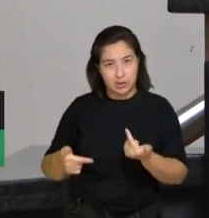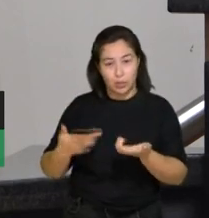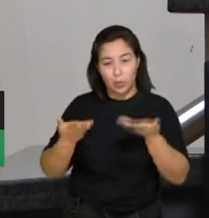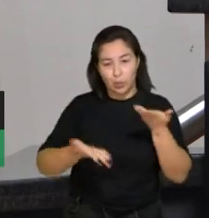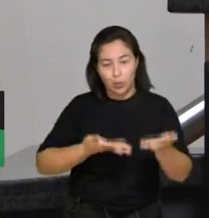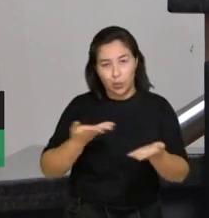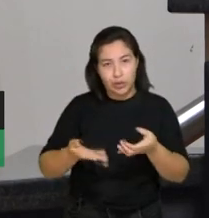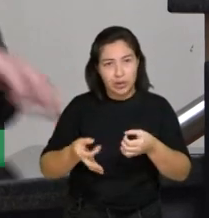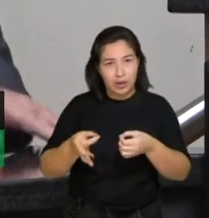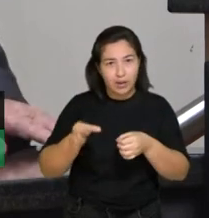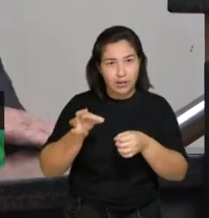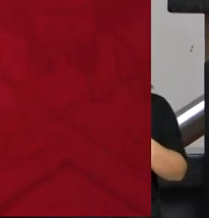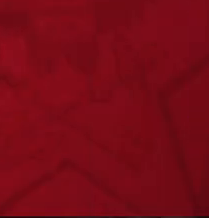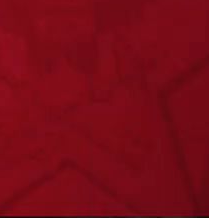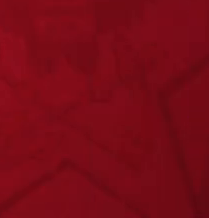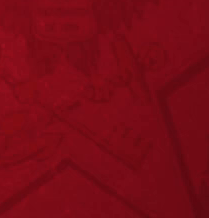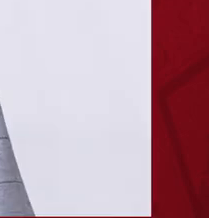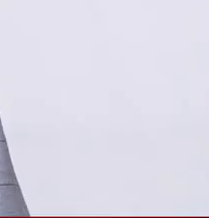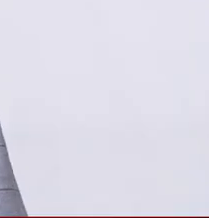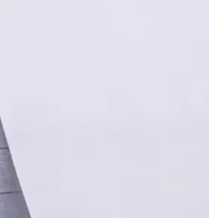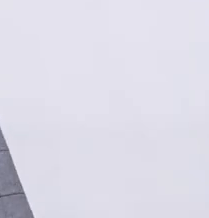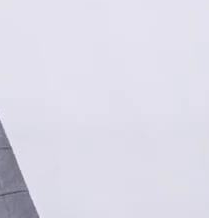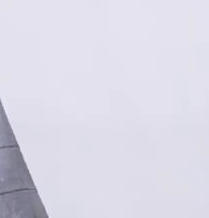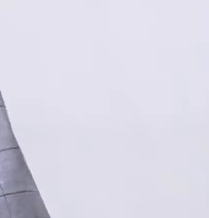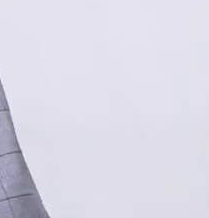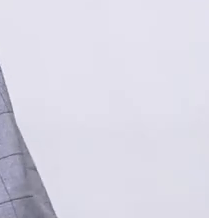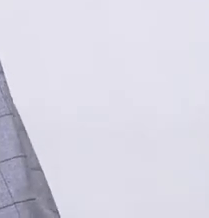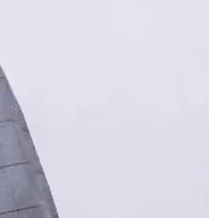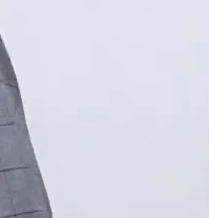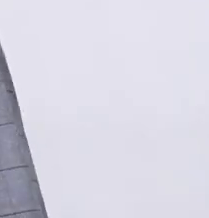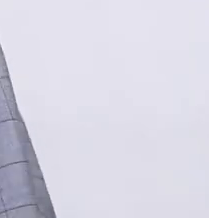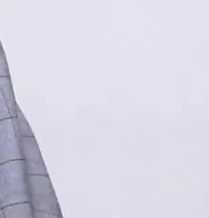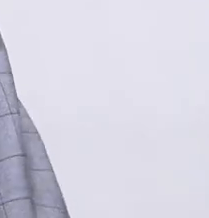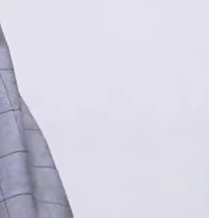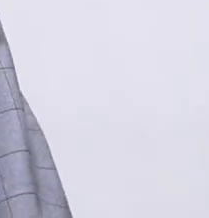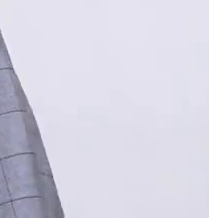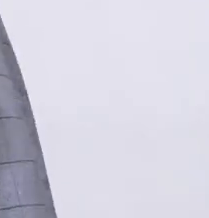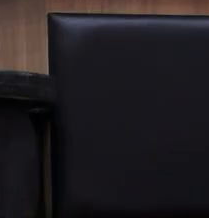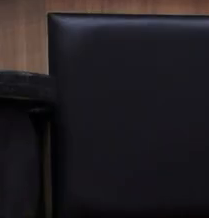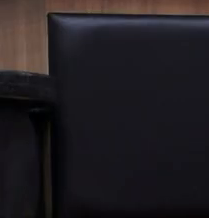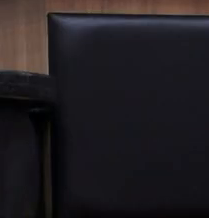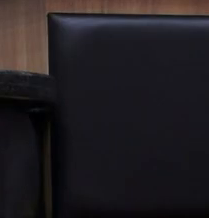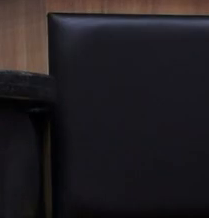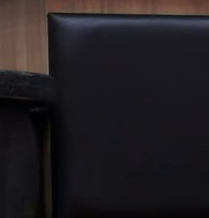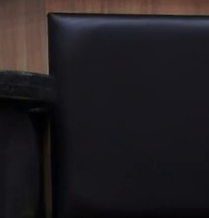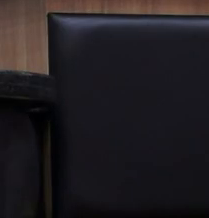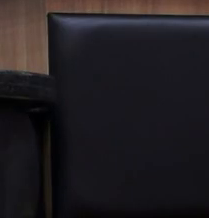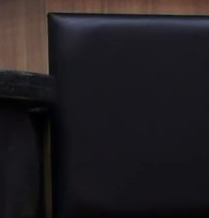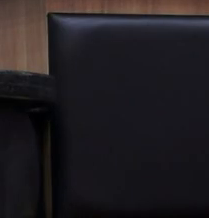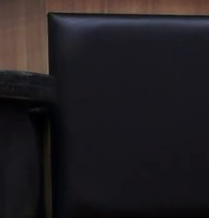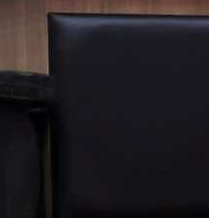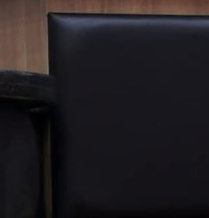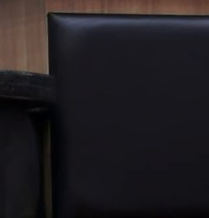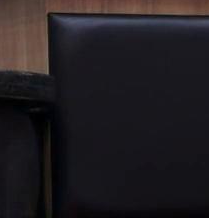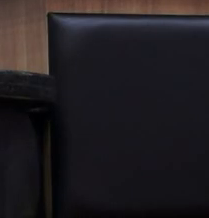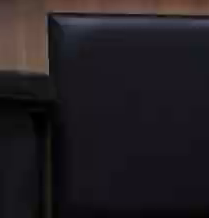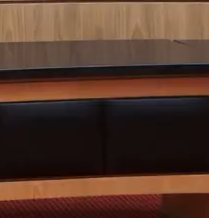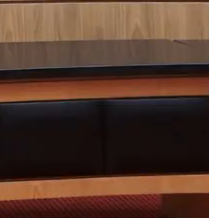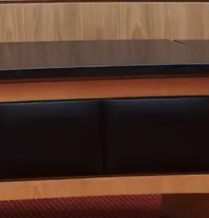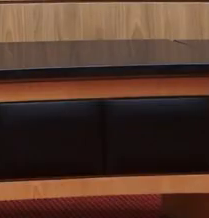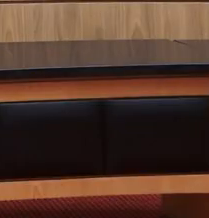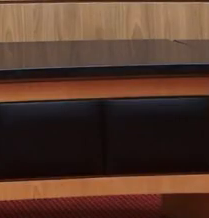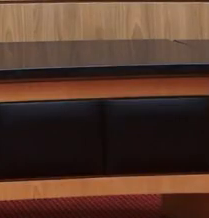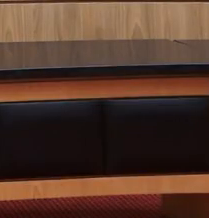renda essa cultura o deputado antido nelli utilizou A Tribuna para fazer um balanço sobre a missão internacional realizada